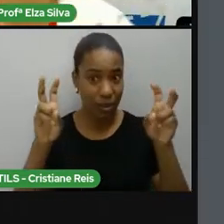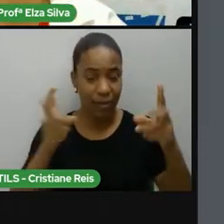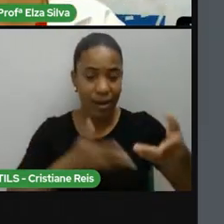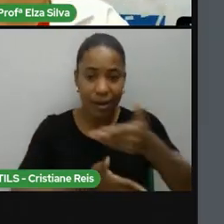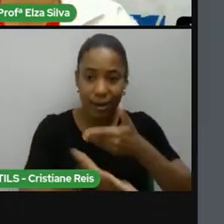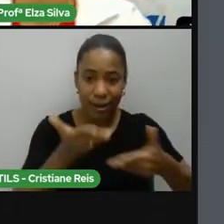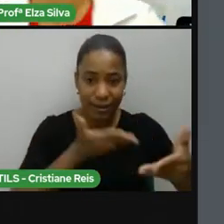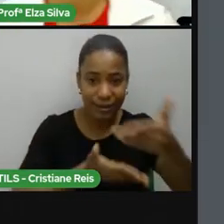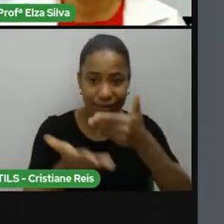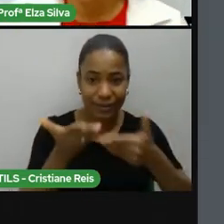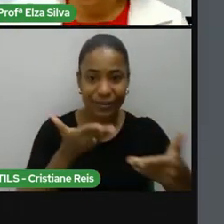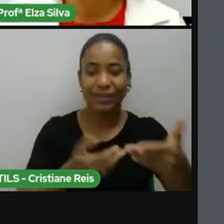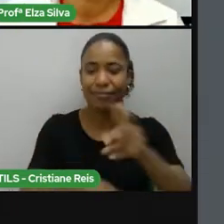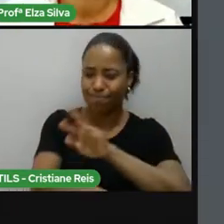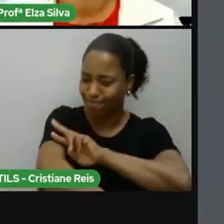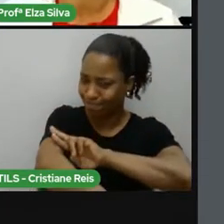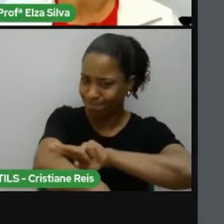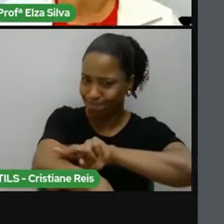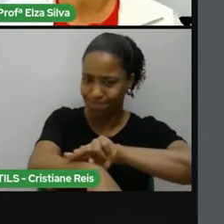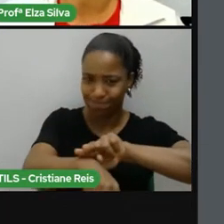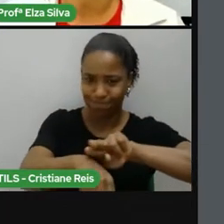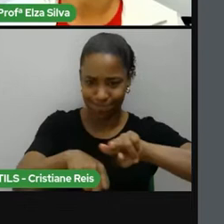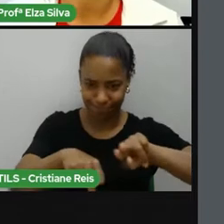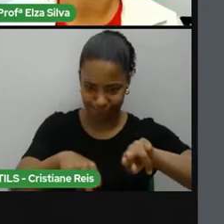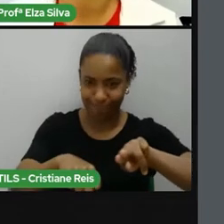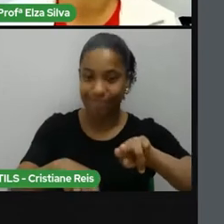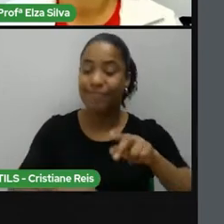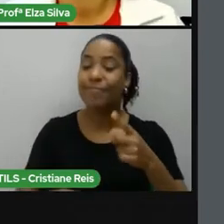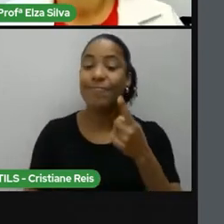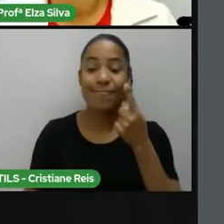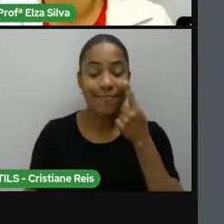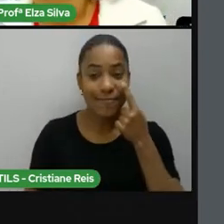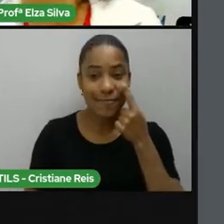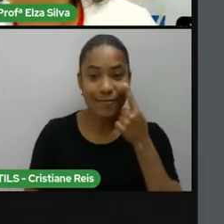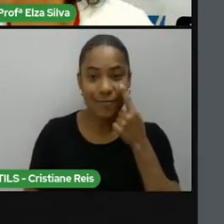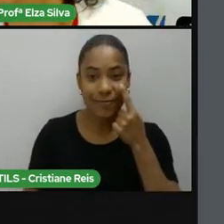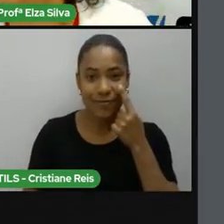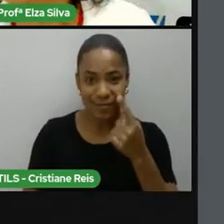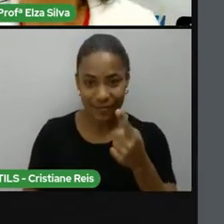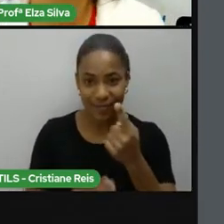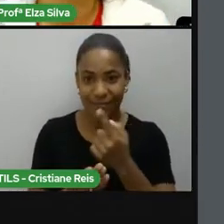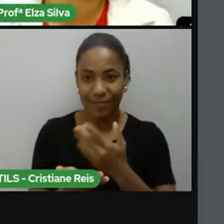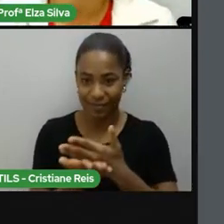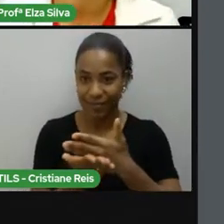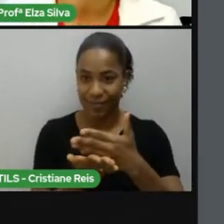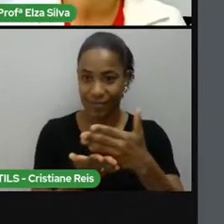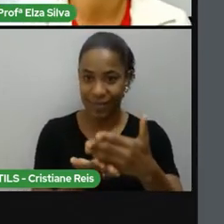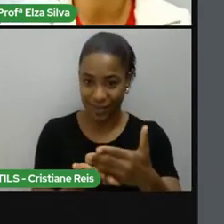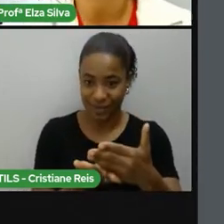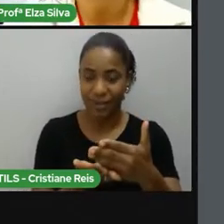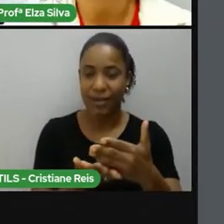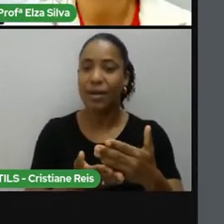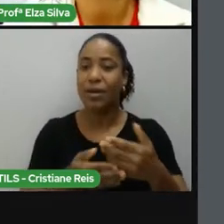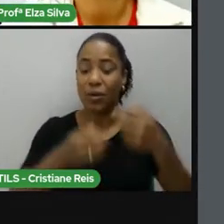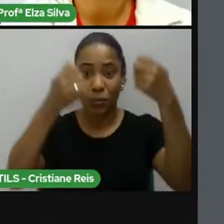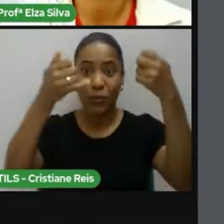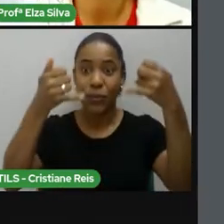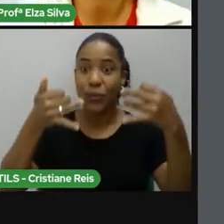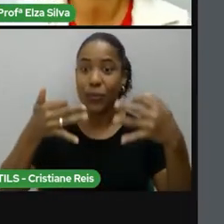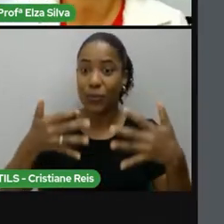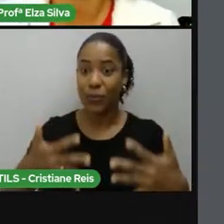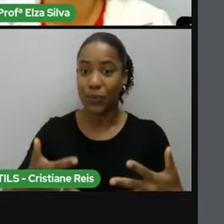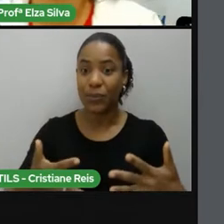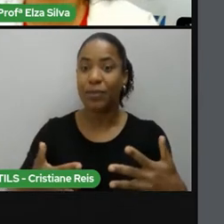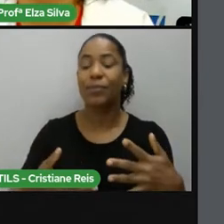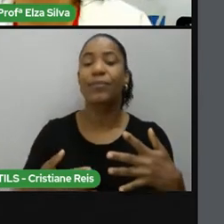-raciais. Para começarmos o nosso debate sobre esse tema, é